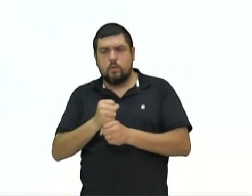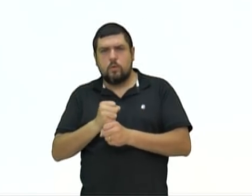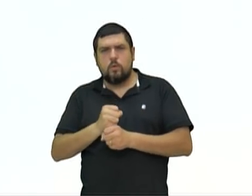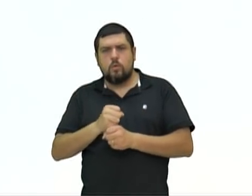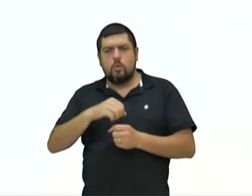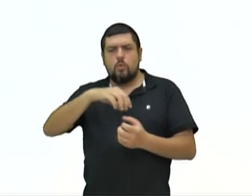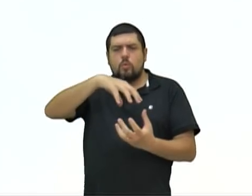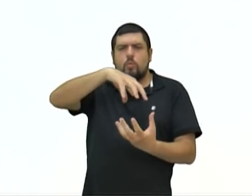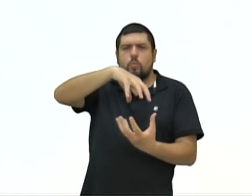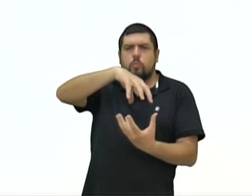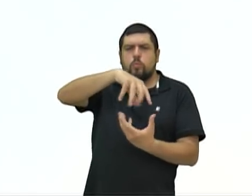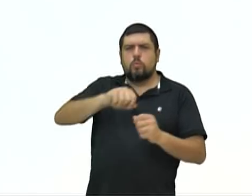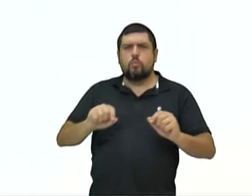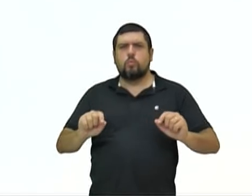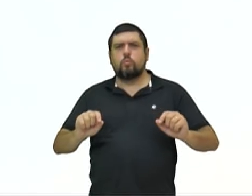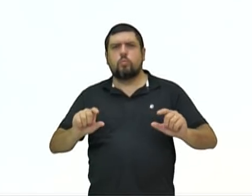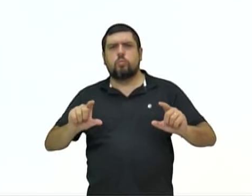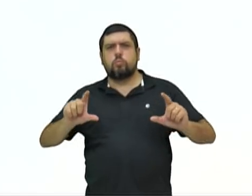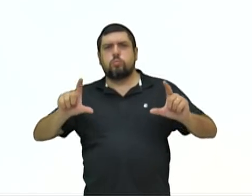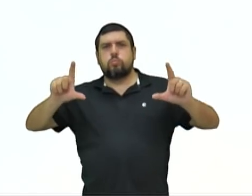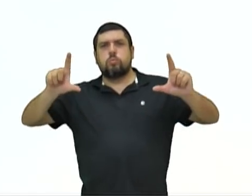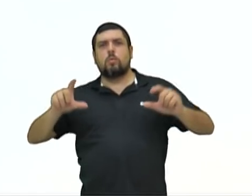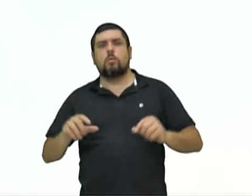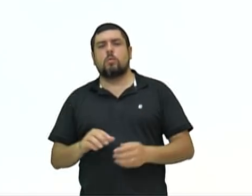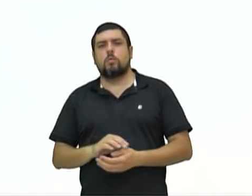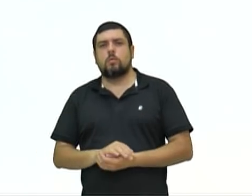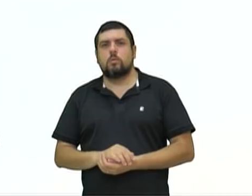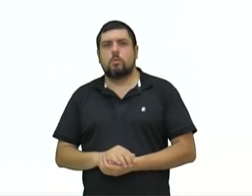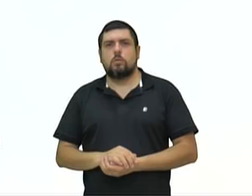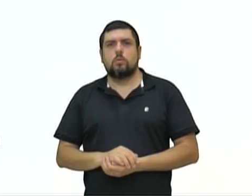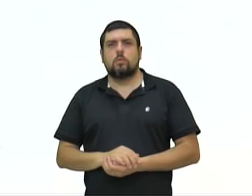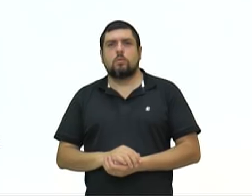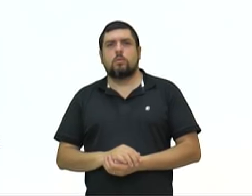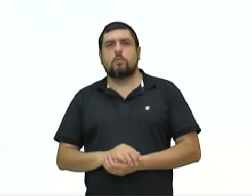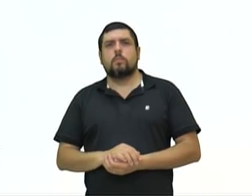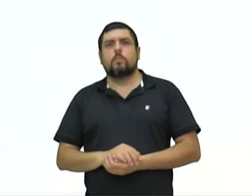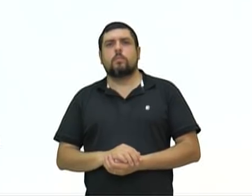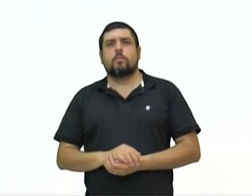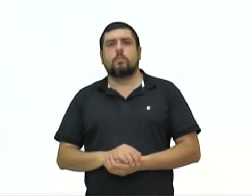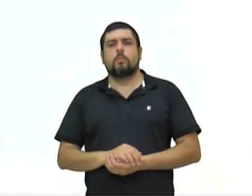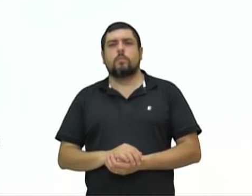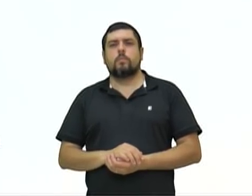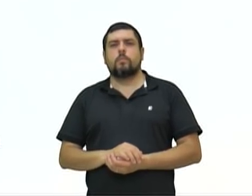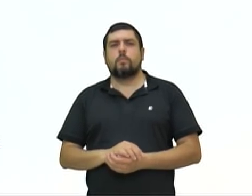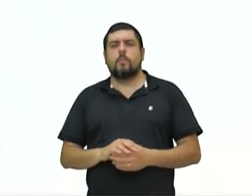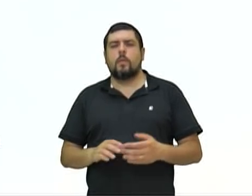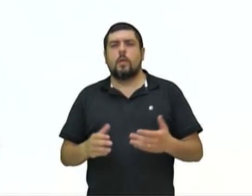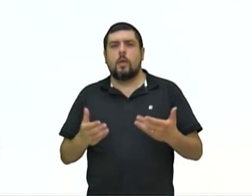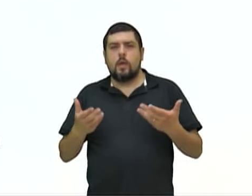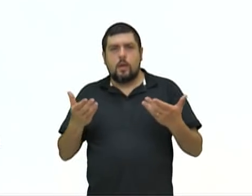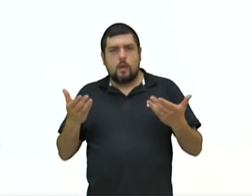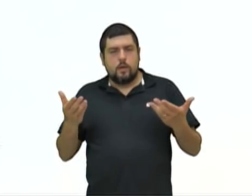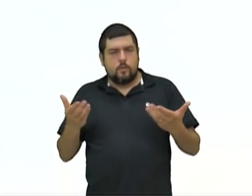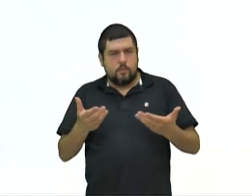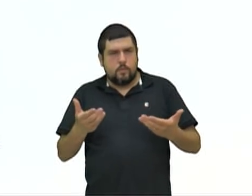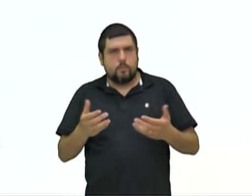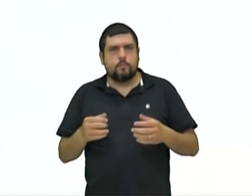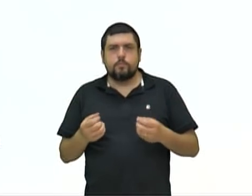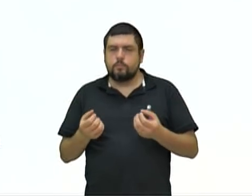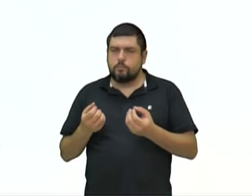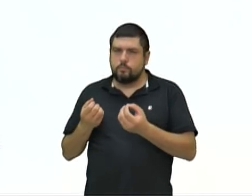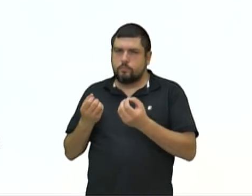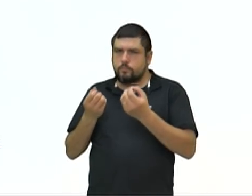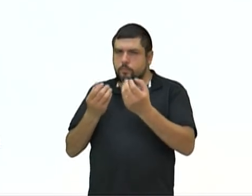aumentado dramaticamente, ou seja, tem aumentado bastante, tá bom? Ó, agora a professora trouxe aqui